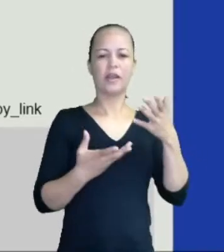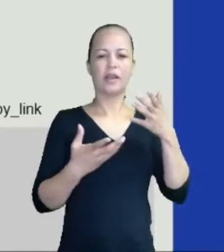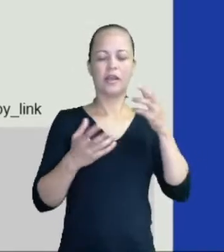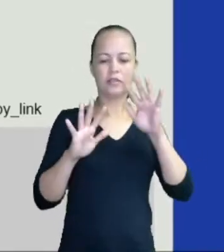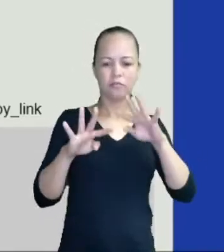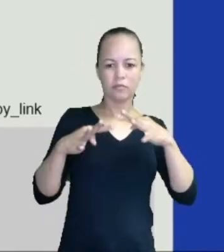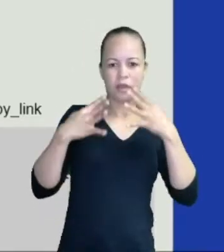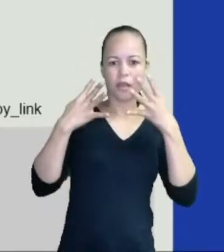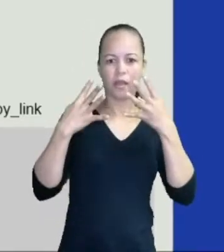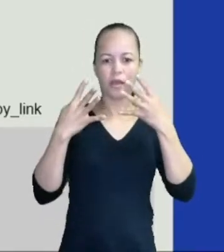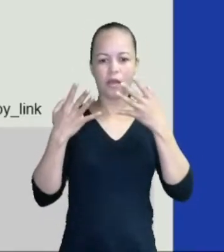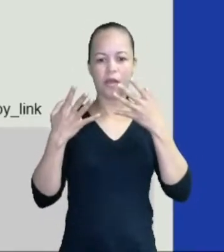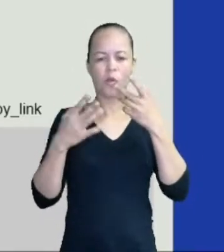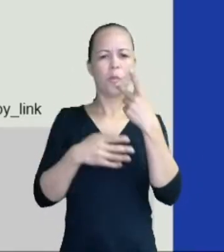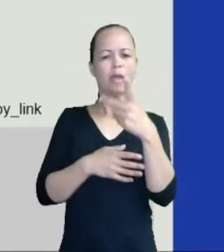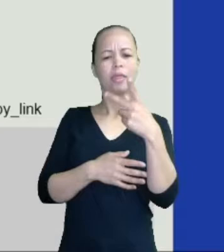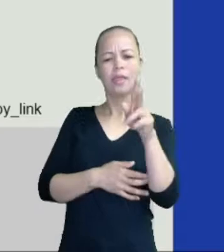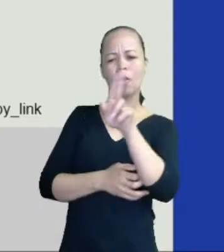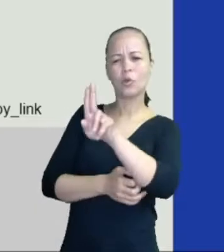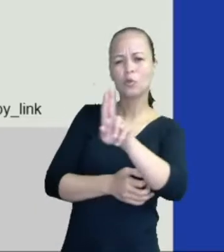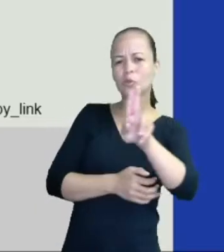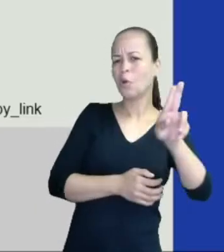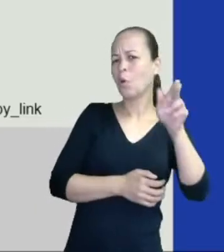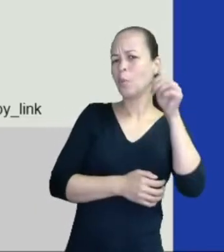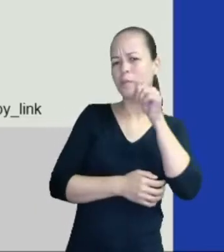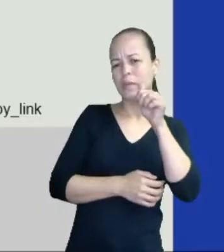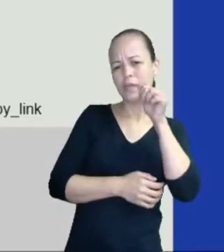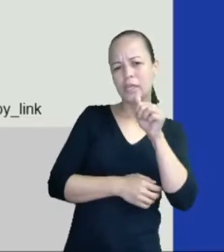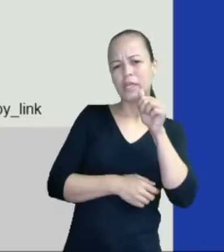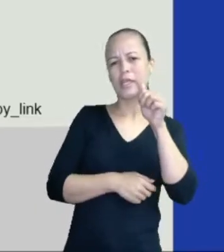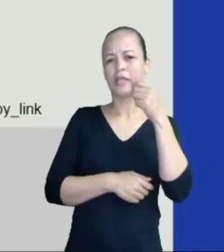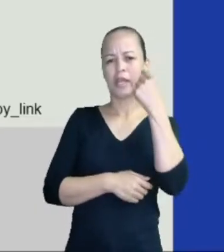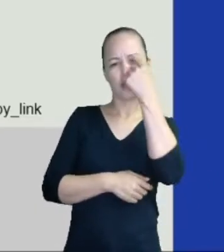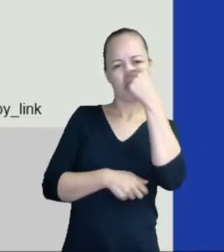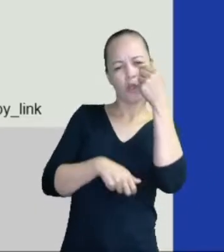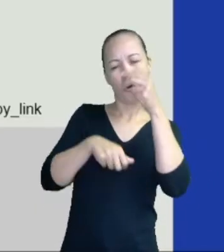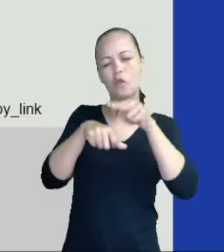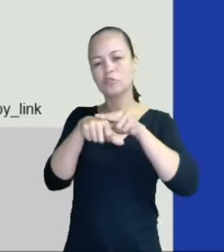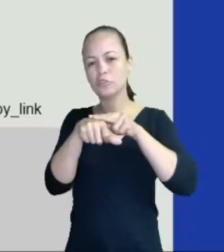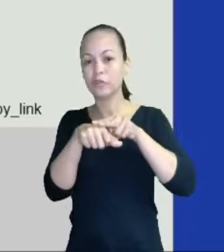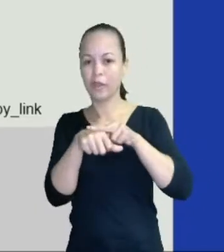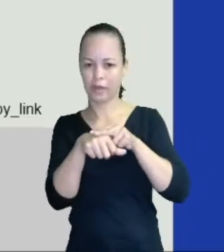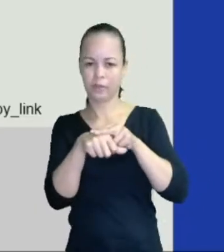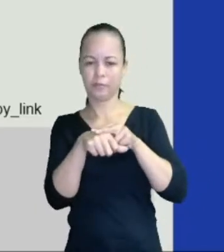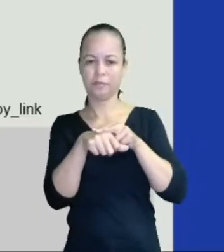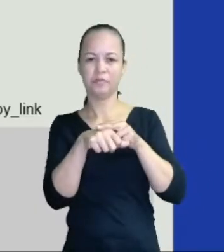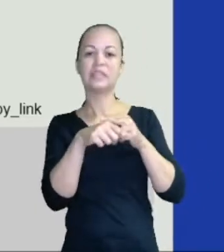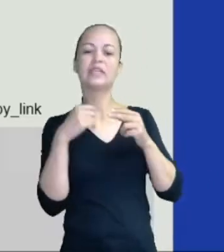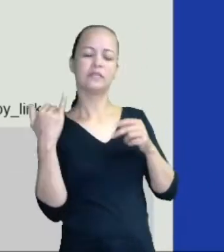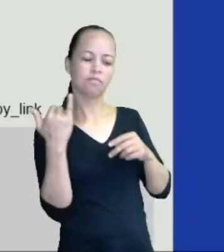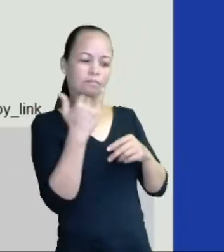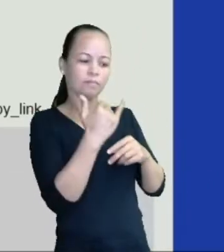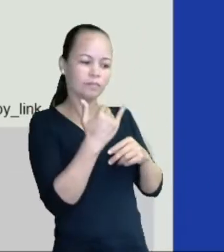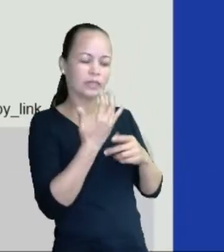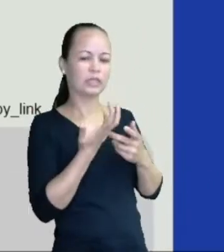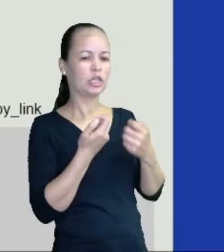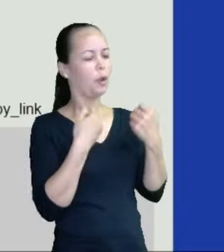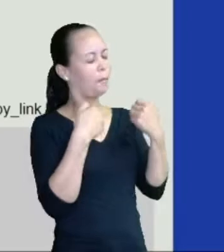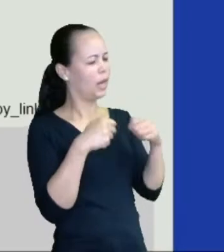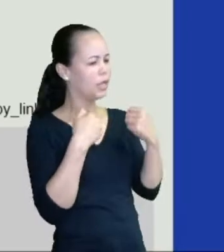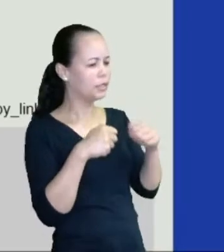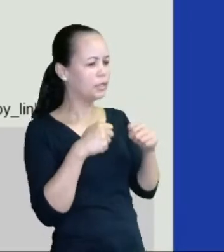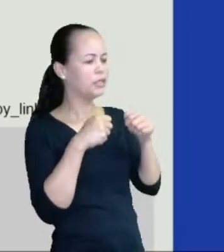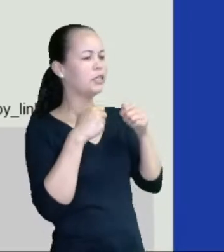o povo. Como é teu nome, meninazinha de olhos verdes? E ela lhe dirá, é